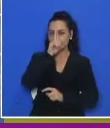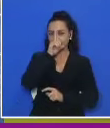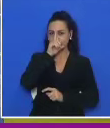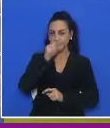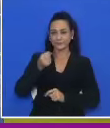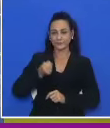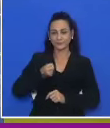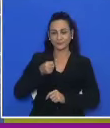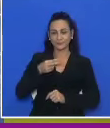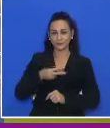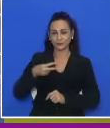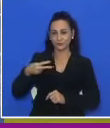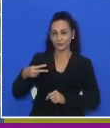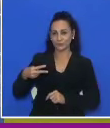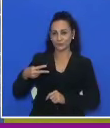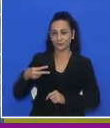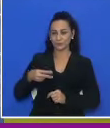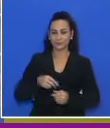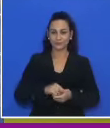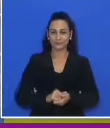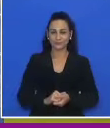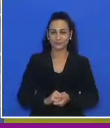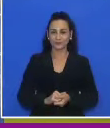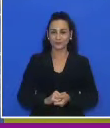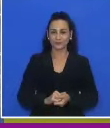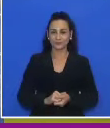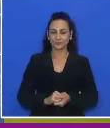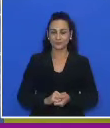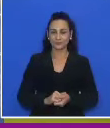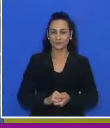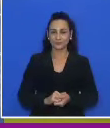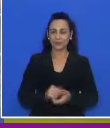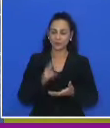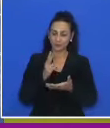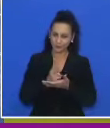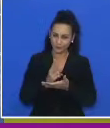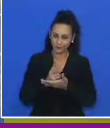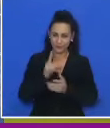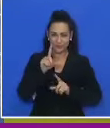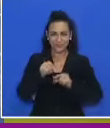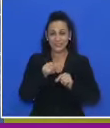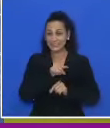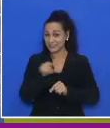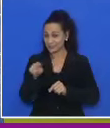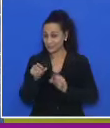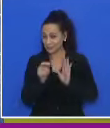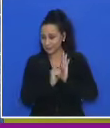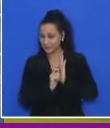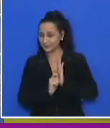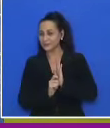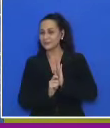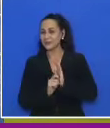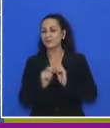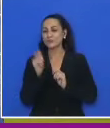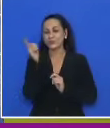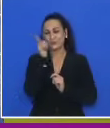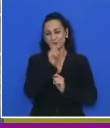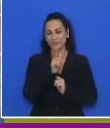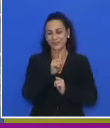22. Amarela, 22. Vamos seguir sorteando. E aí, tá marcando? Você ainda tem